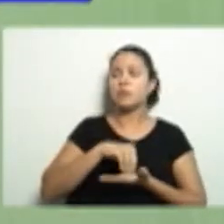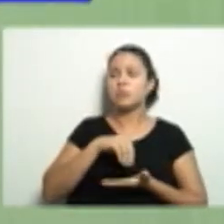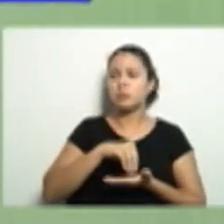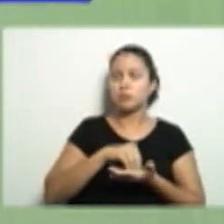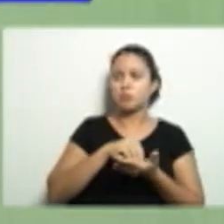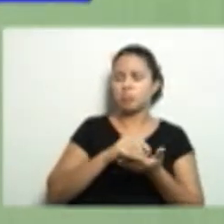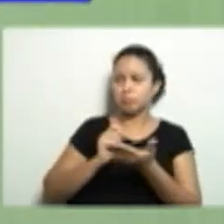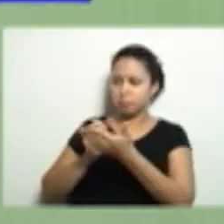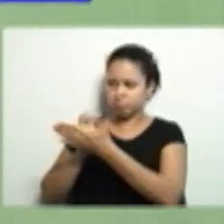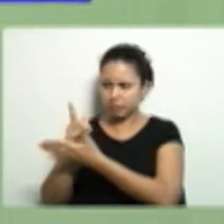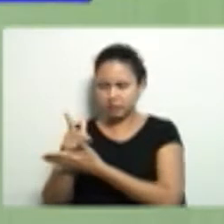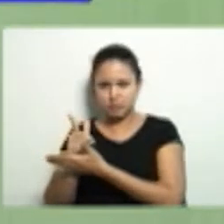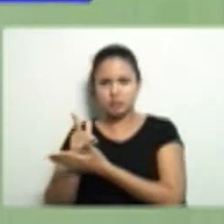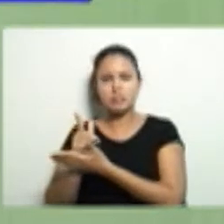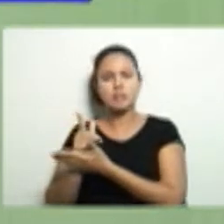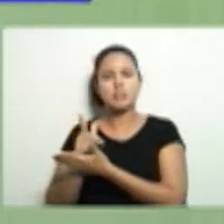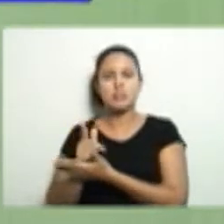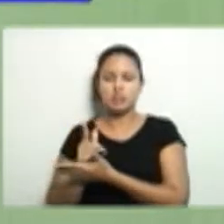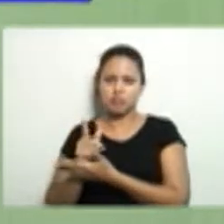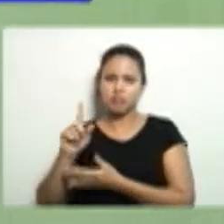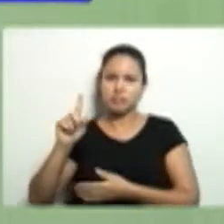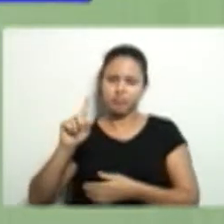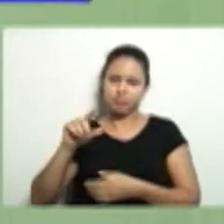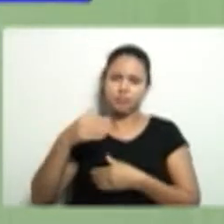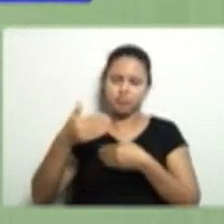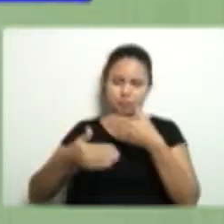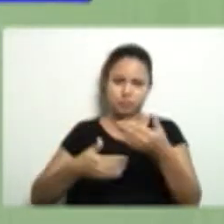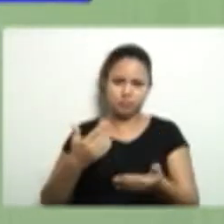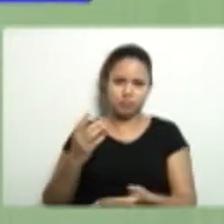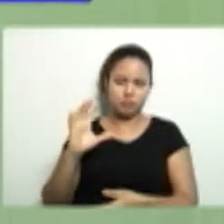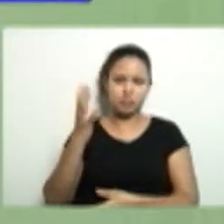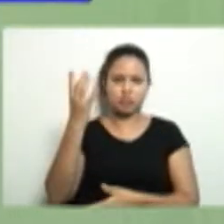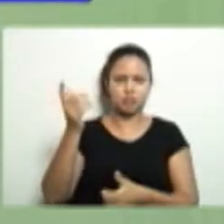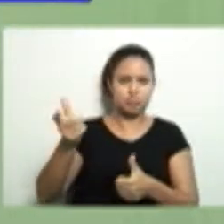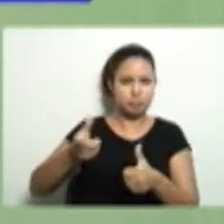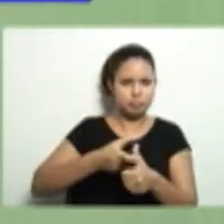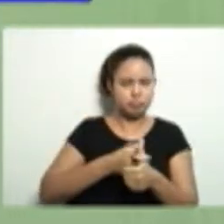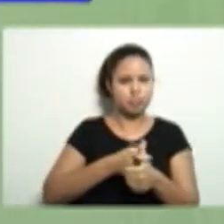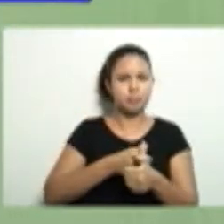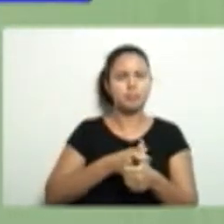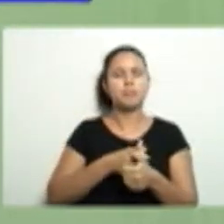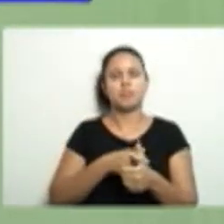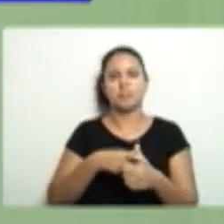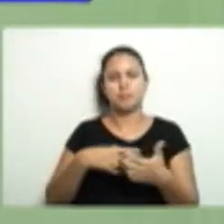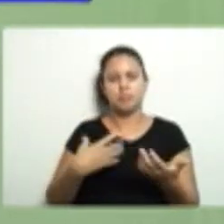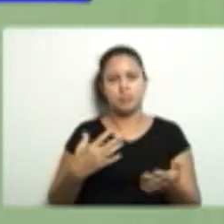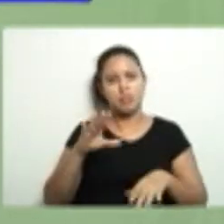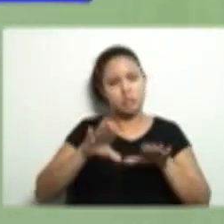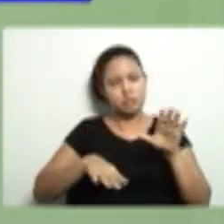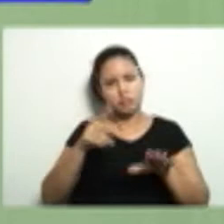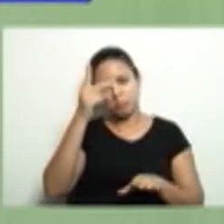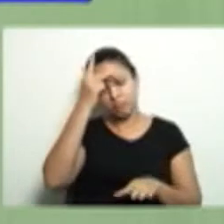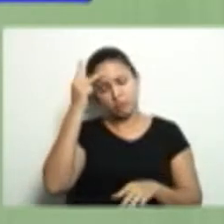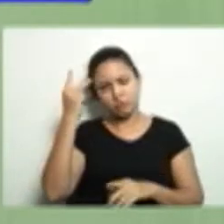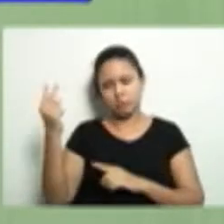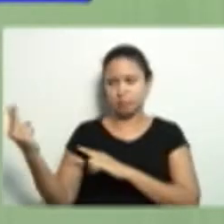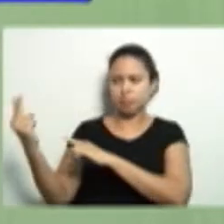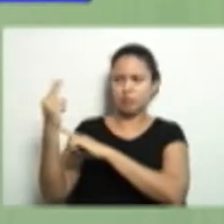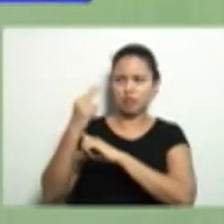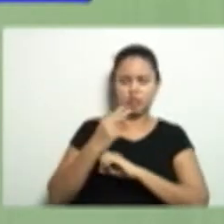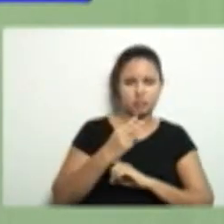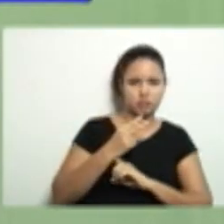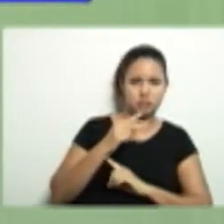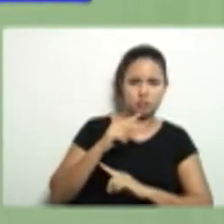inadimplência, isso quer dizer que não existe muito o caso da pessoa pegar emprestado e não pagar o dinheiro de volta. Isso é um ponto